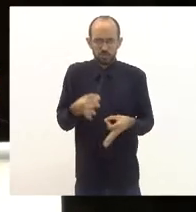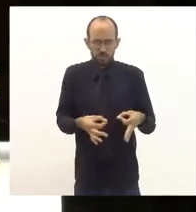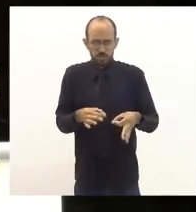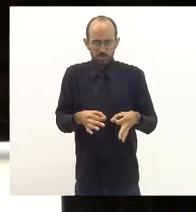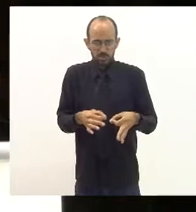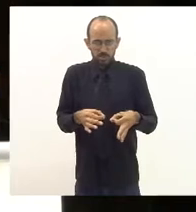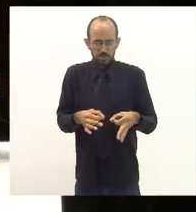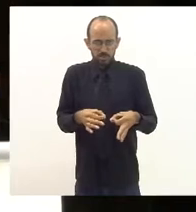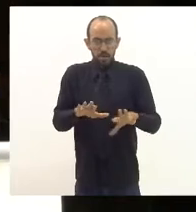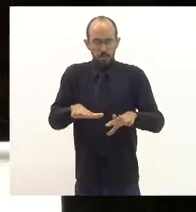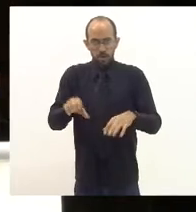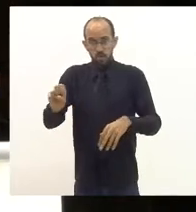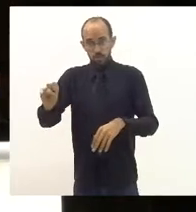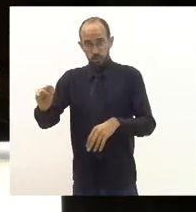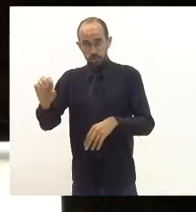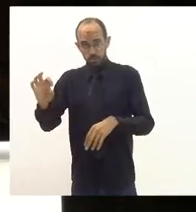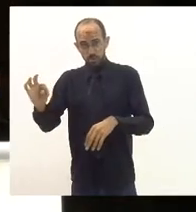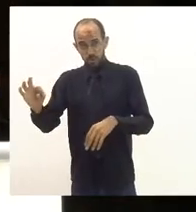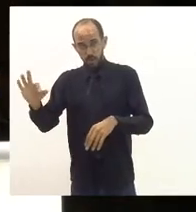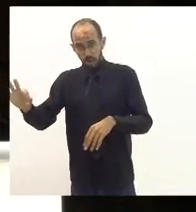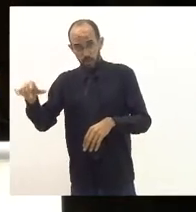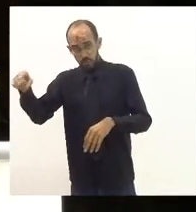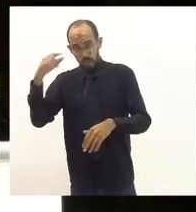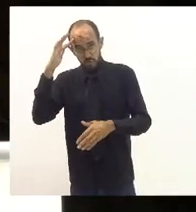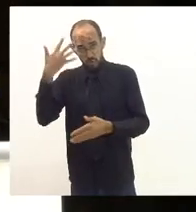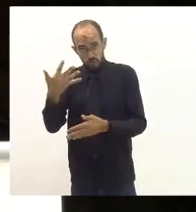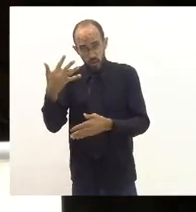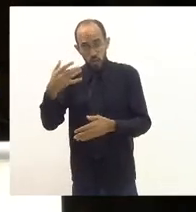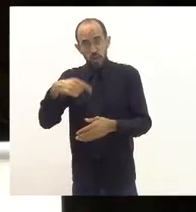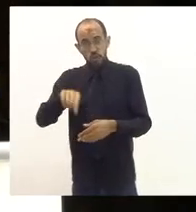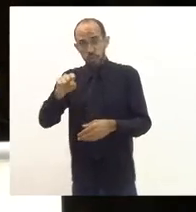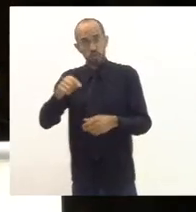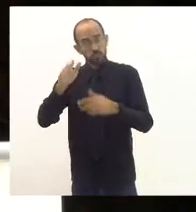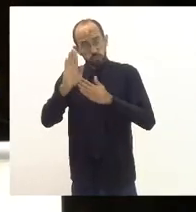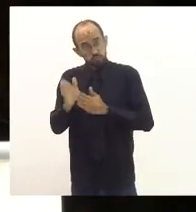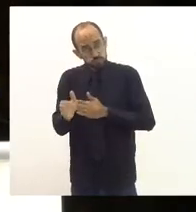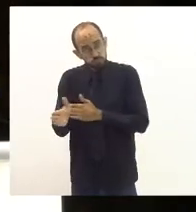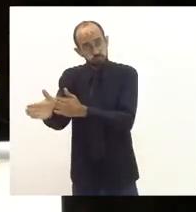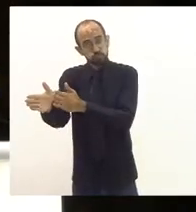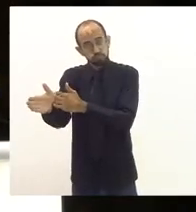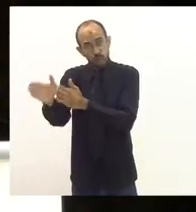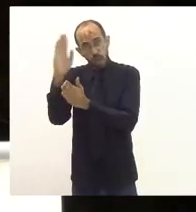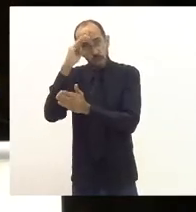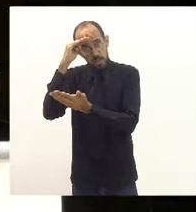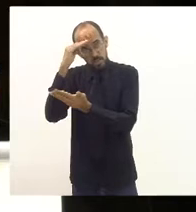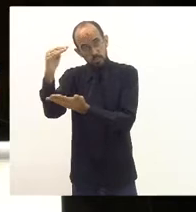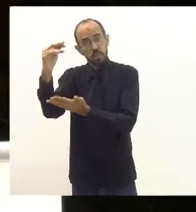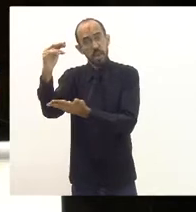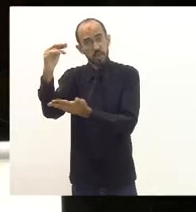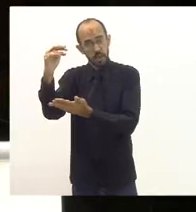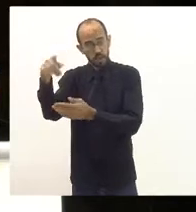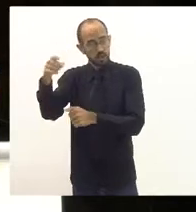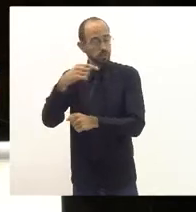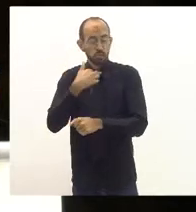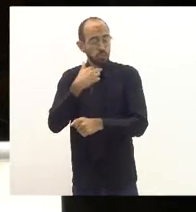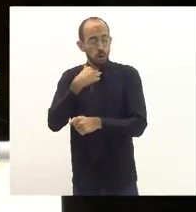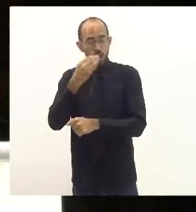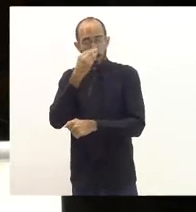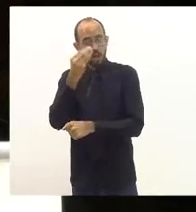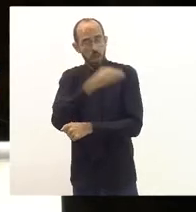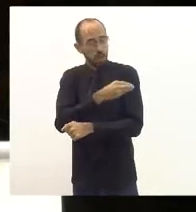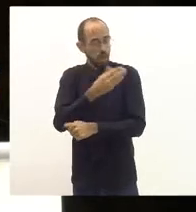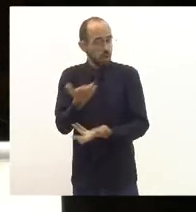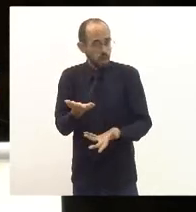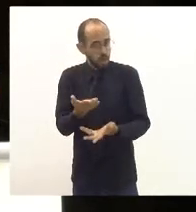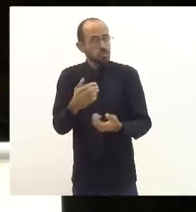STF decide, a gente cumpre ou recorre, a gente não questiona, a gente não descumpre. Então, a gente precisa fazer, sim,